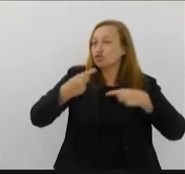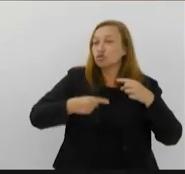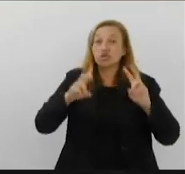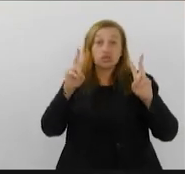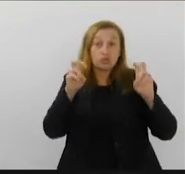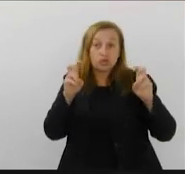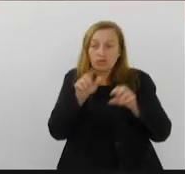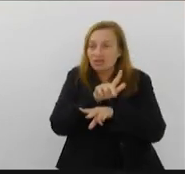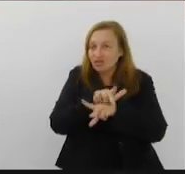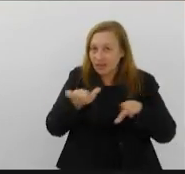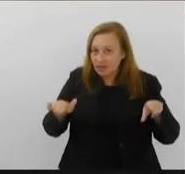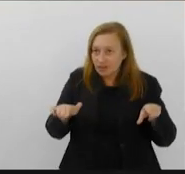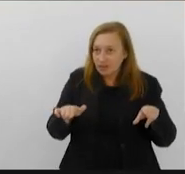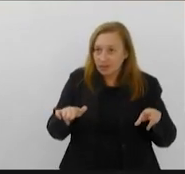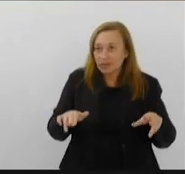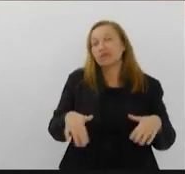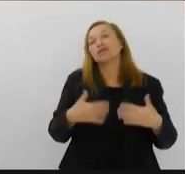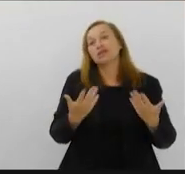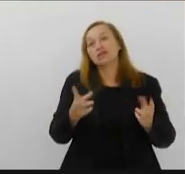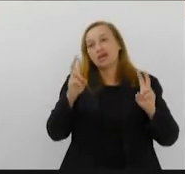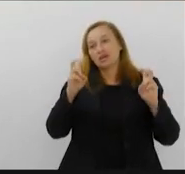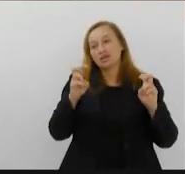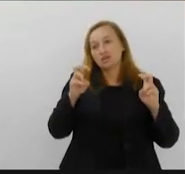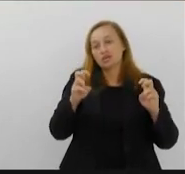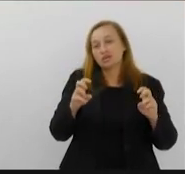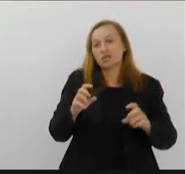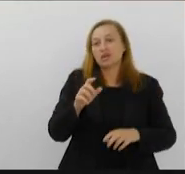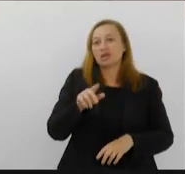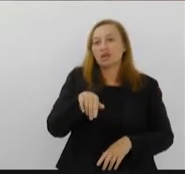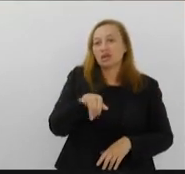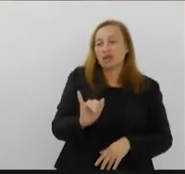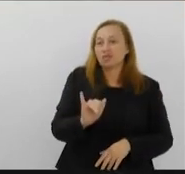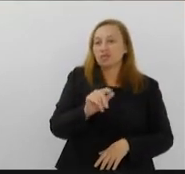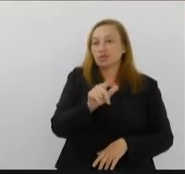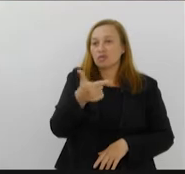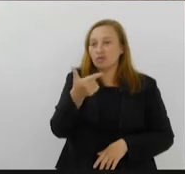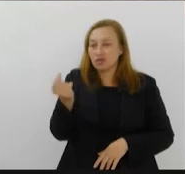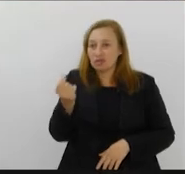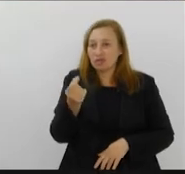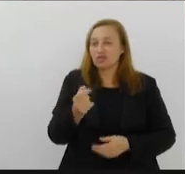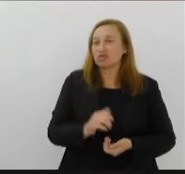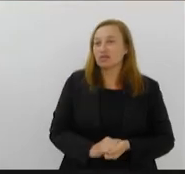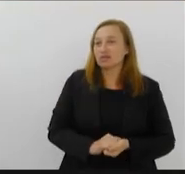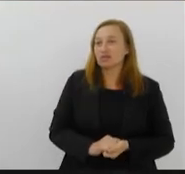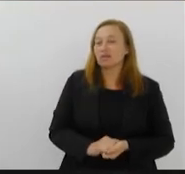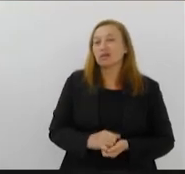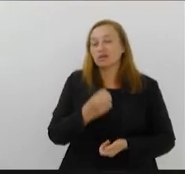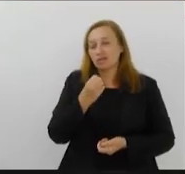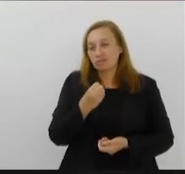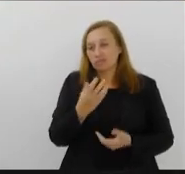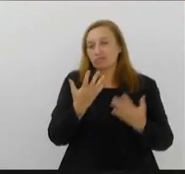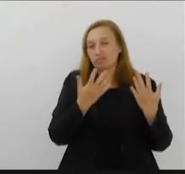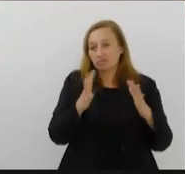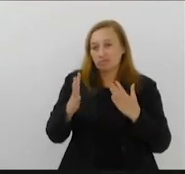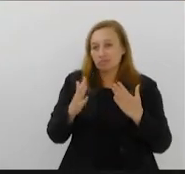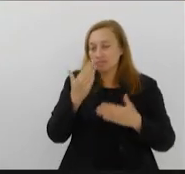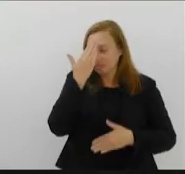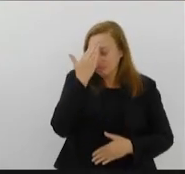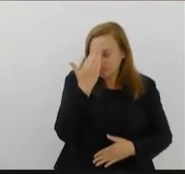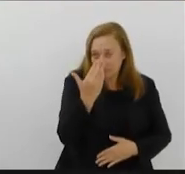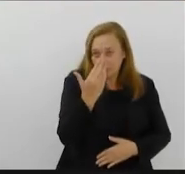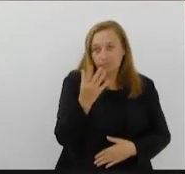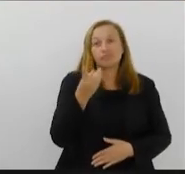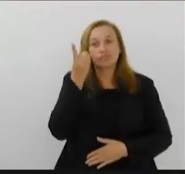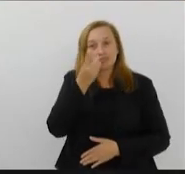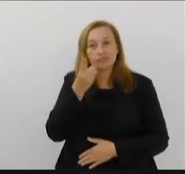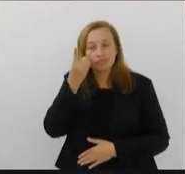temas diversos. E, nesse caso aqui, sobre Y20. Então, não é demais fazer esse reconhecimento e esse agradecimento,